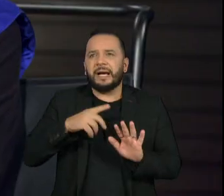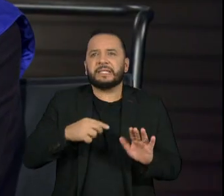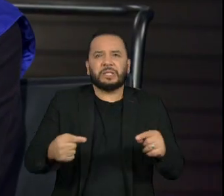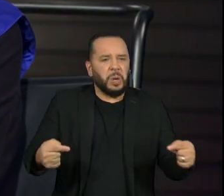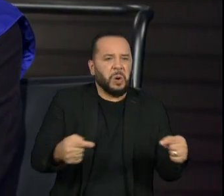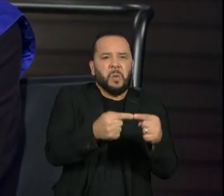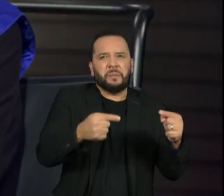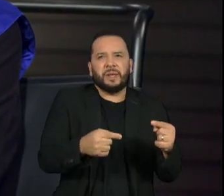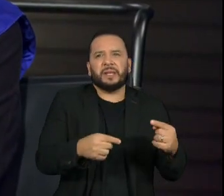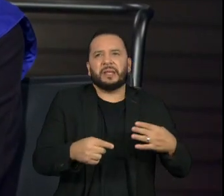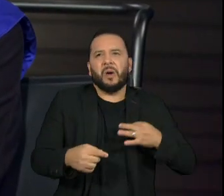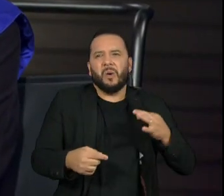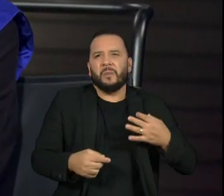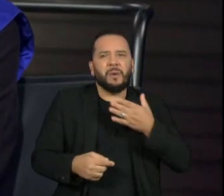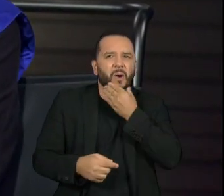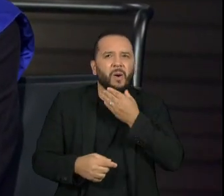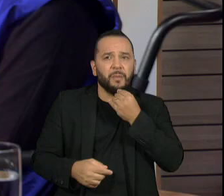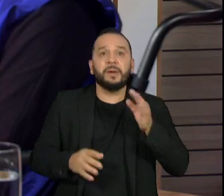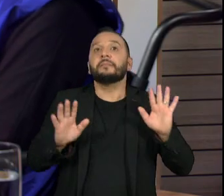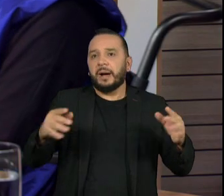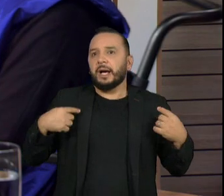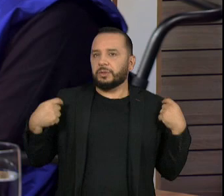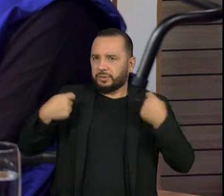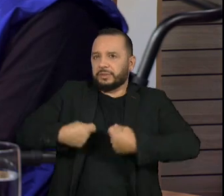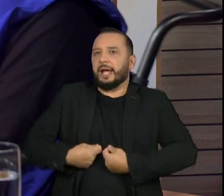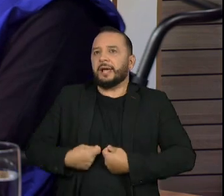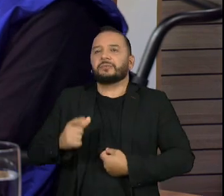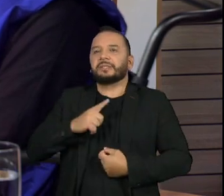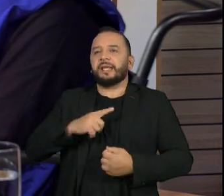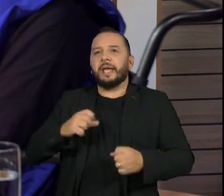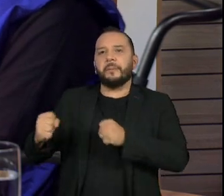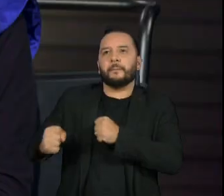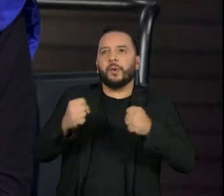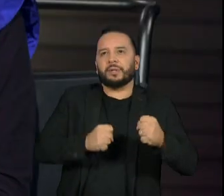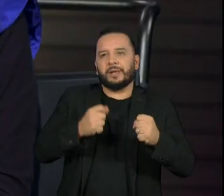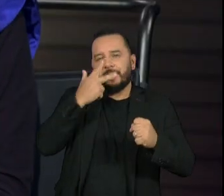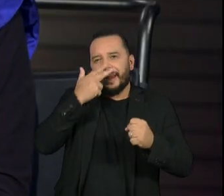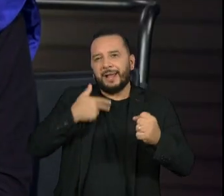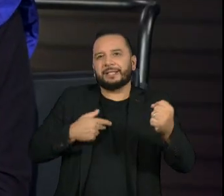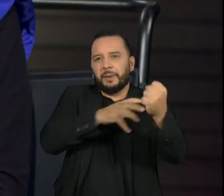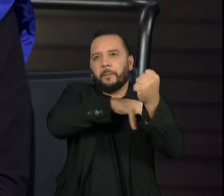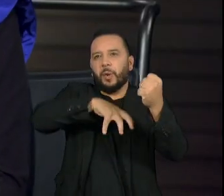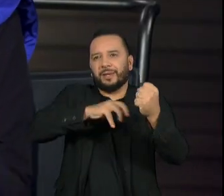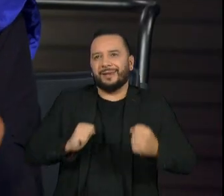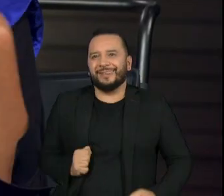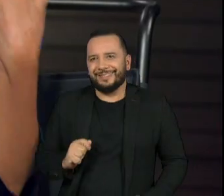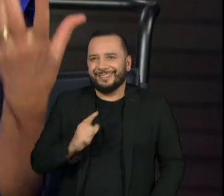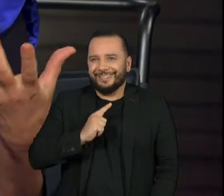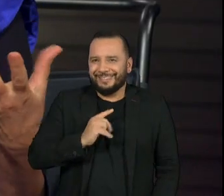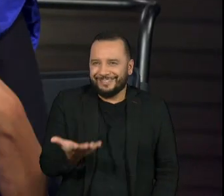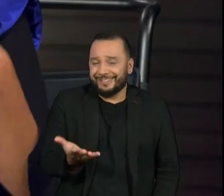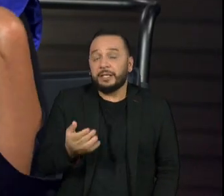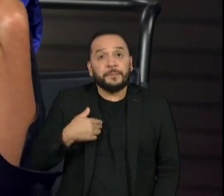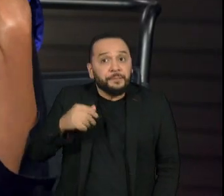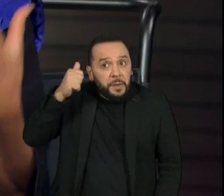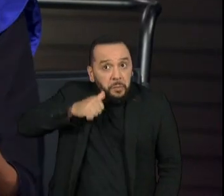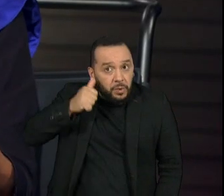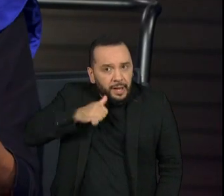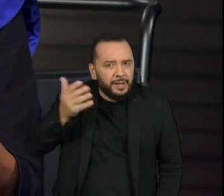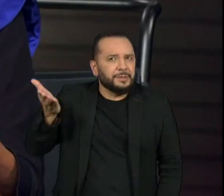o terno é uma roupa que empodera mesmo. Tanto que quando nos anos 80 surge o power dressing, quando realmente as mulheres